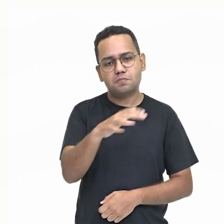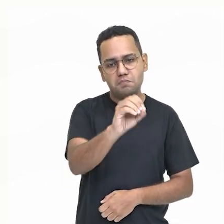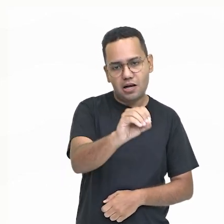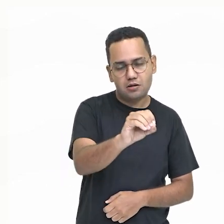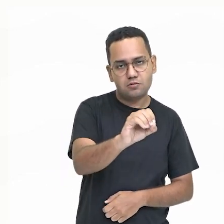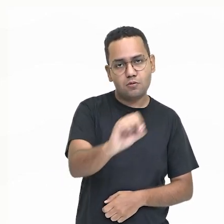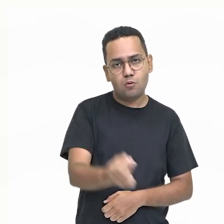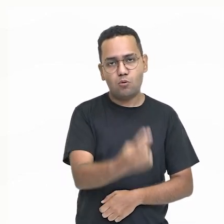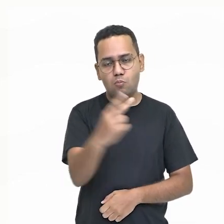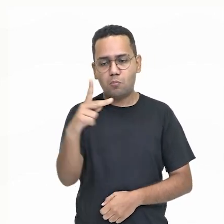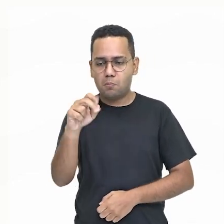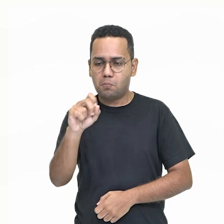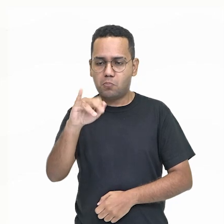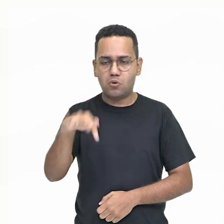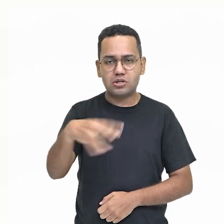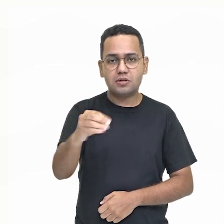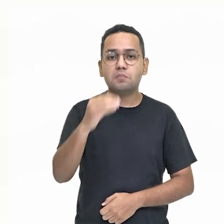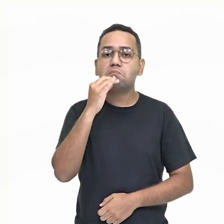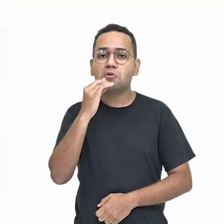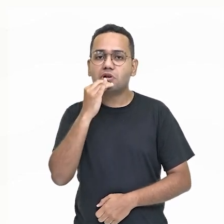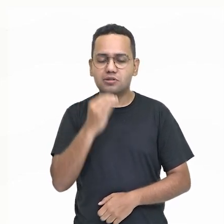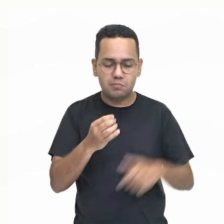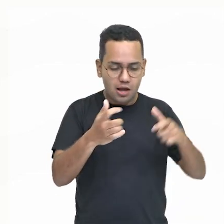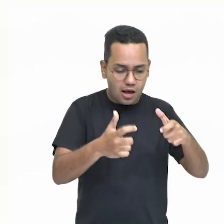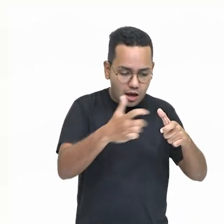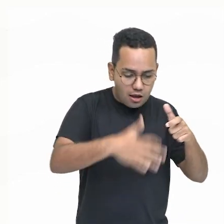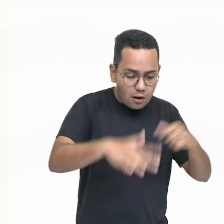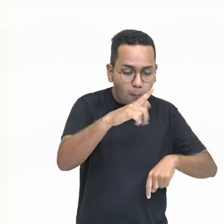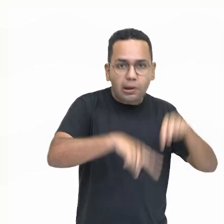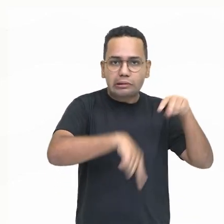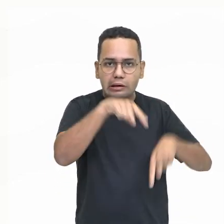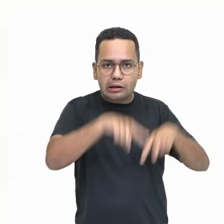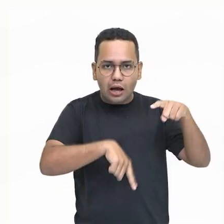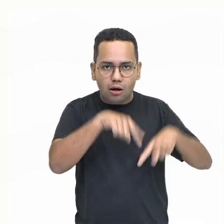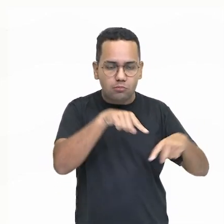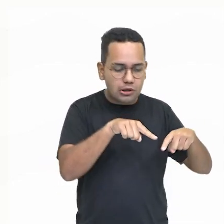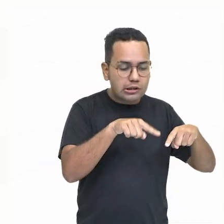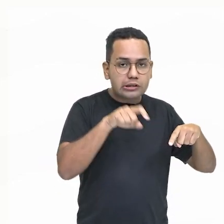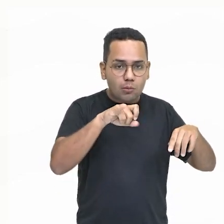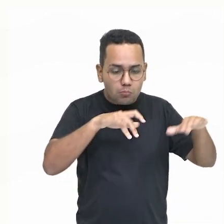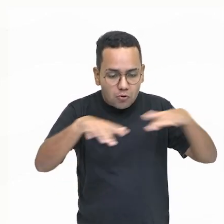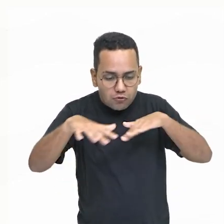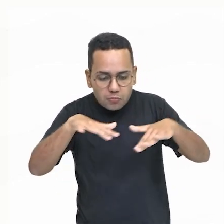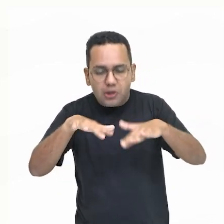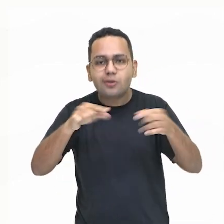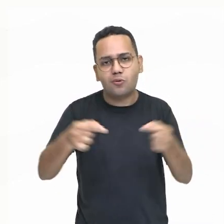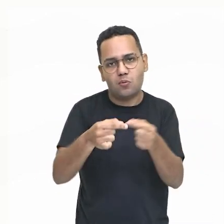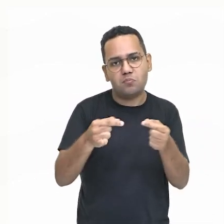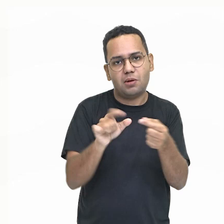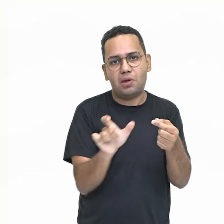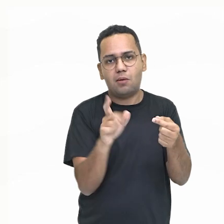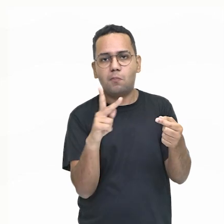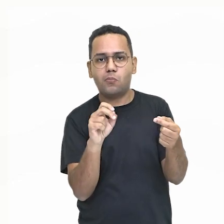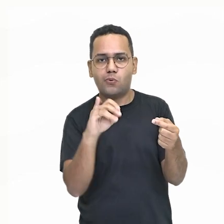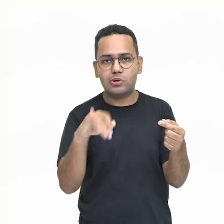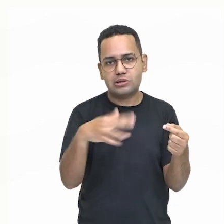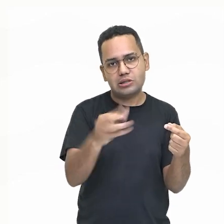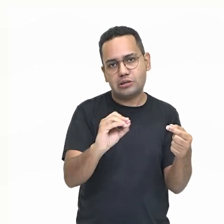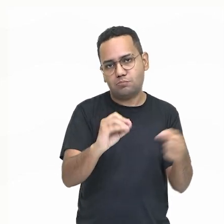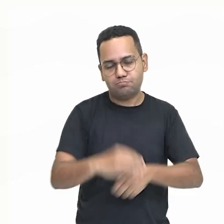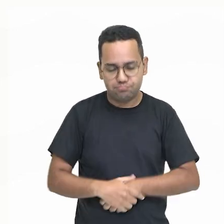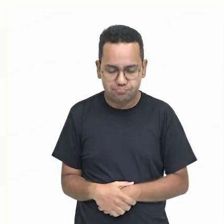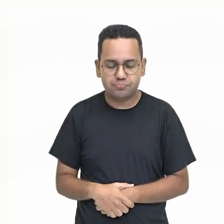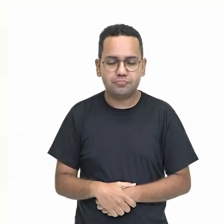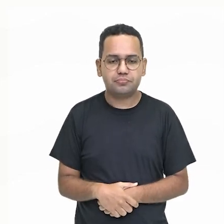onde está se deslocando alguma coisa né no caso do cálculo da velocidade média esses passo aí ele